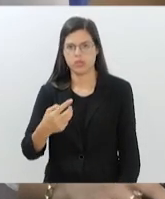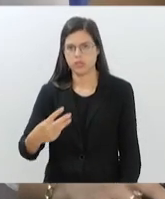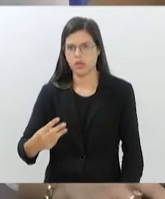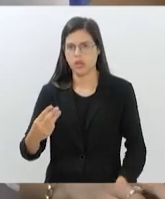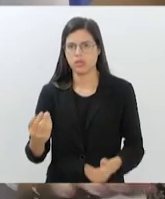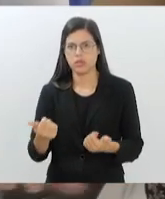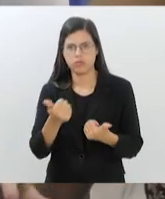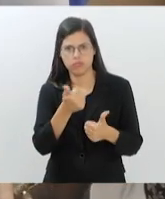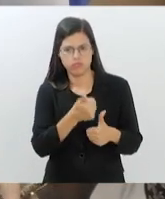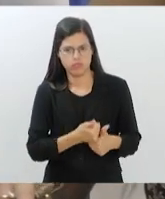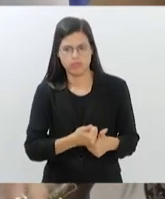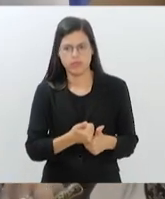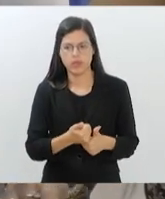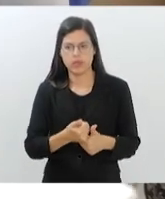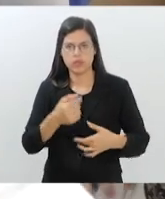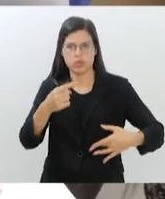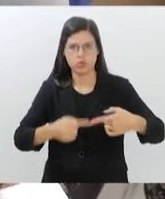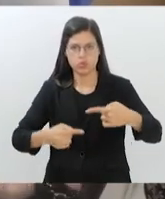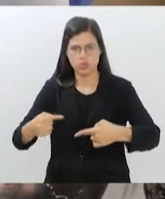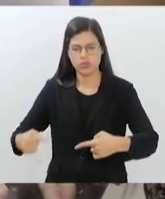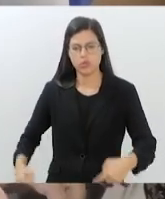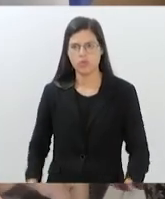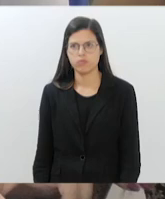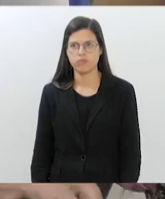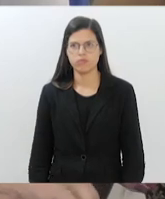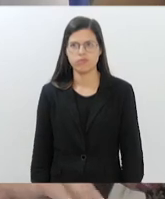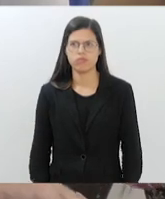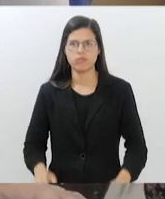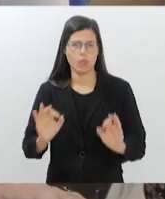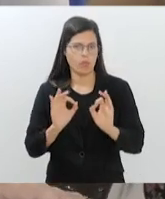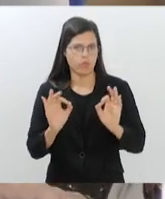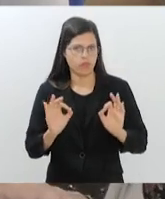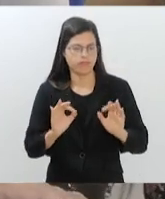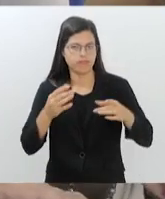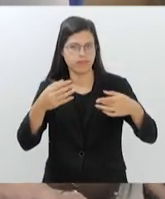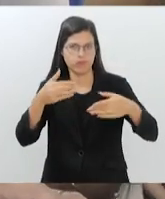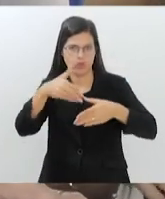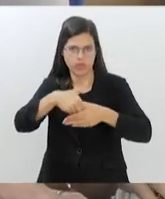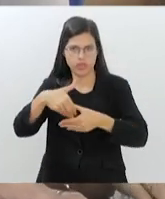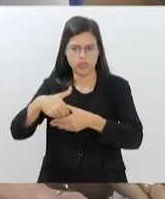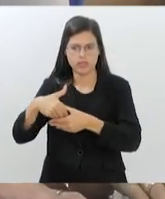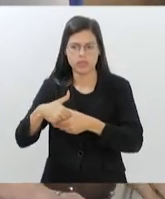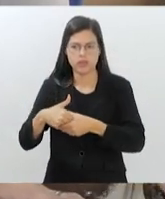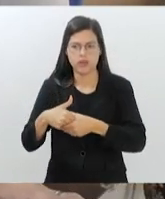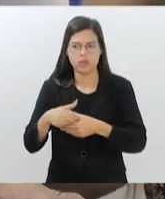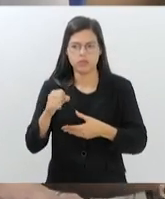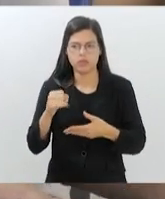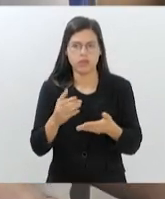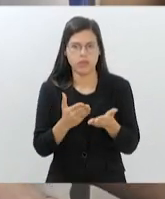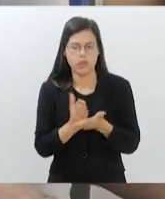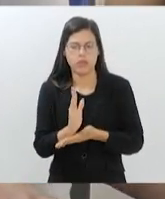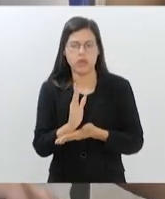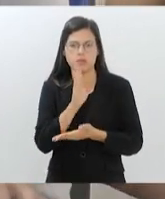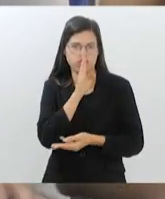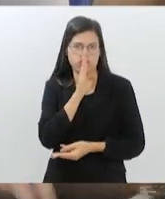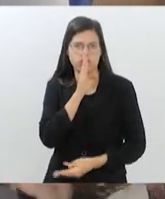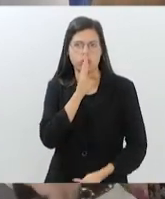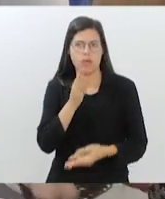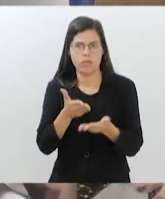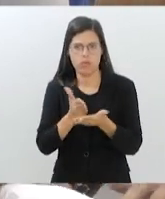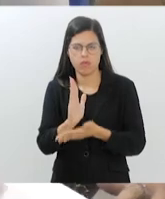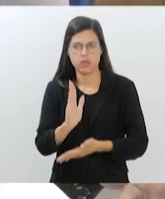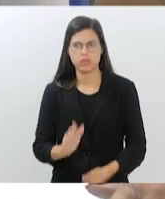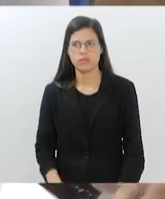por substitutivo em discussão não havendo Quem Queira discutir em votação senhores que aprovam permaneçam Como estão